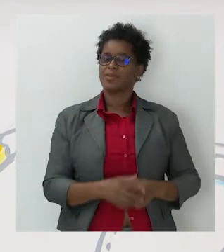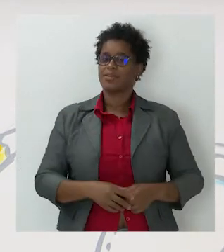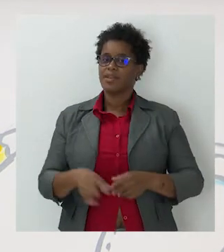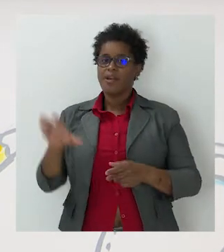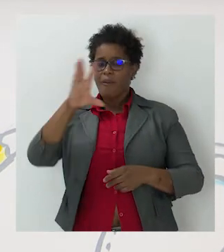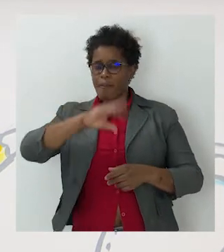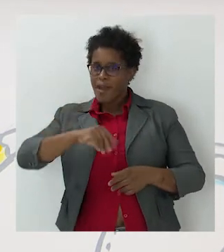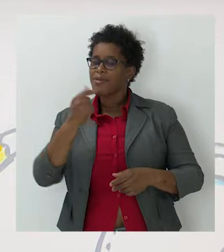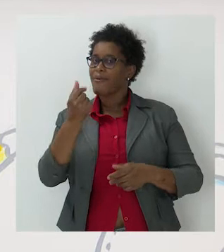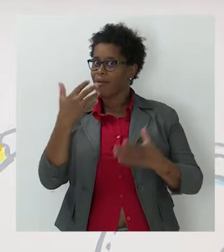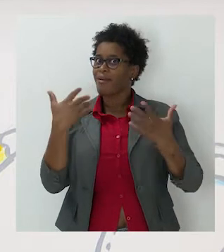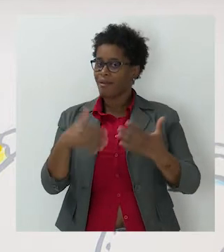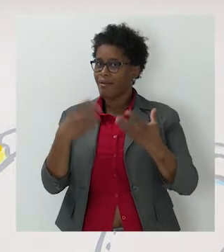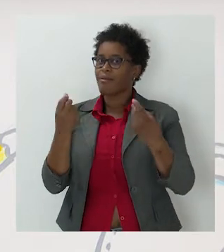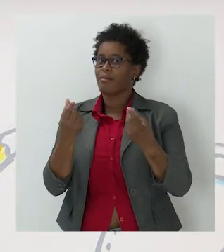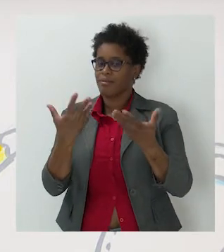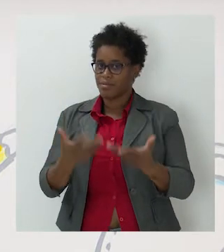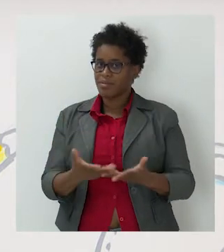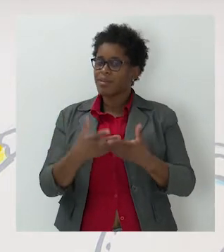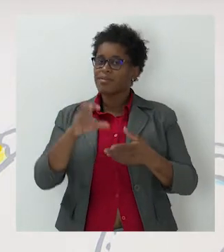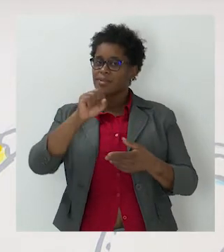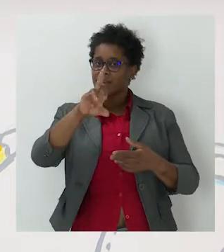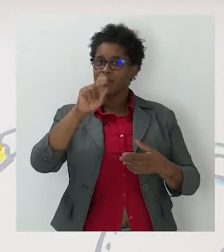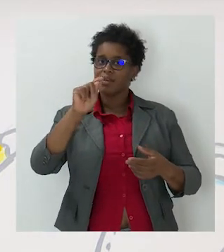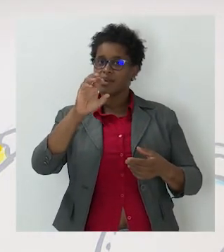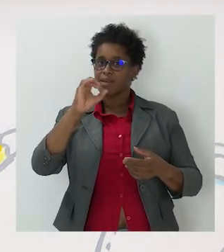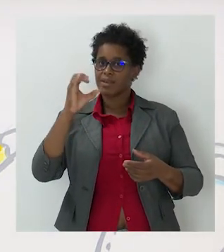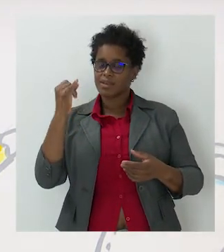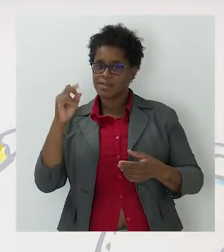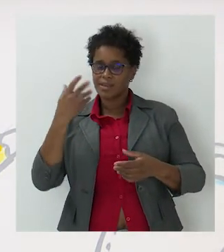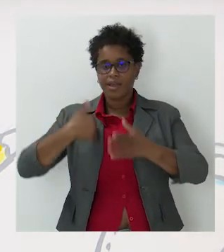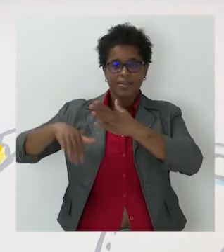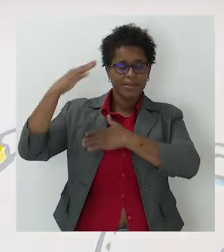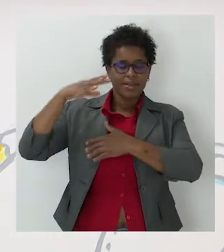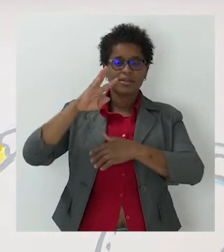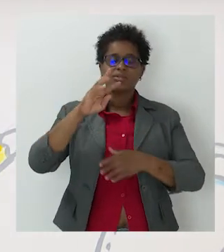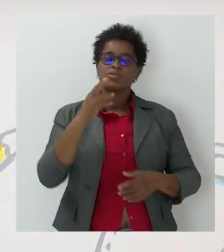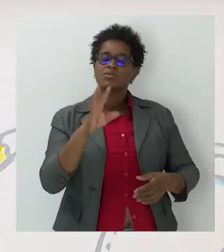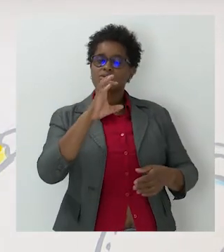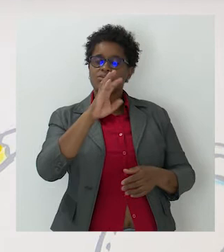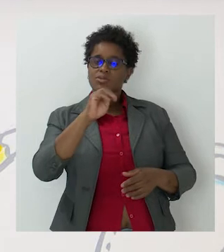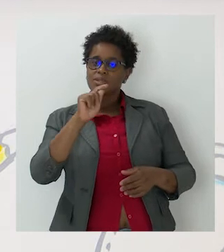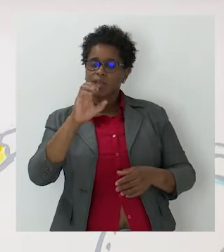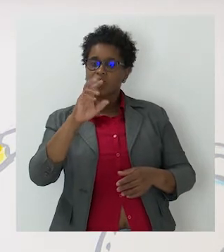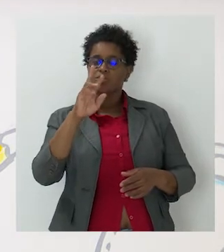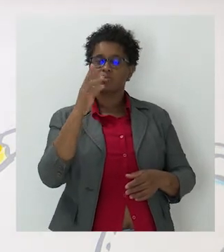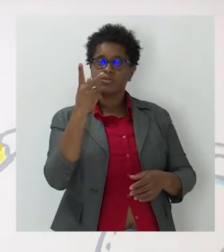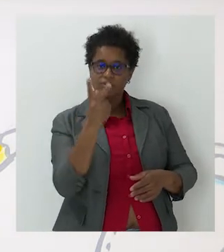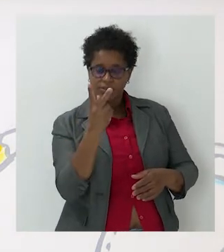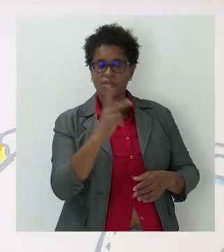mais rica da Grécia Antiga no século V. Vamos tentar